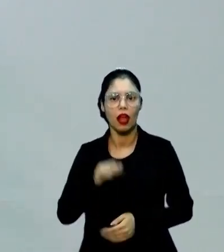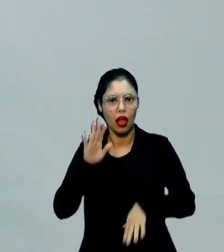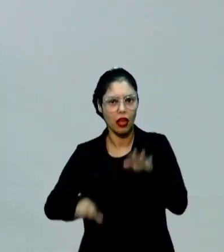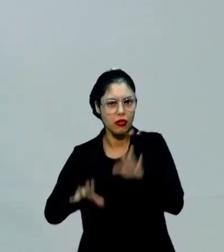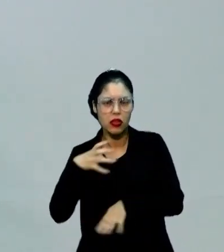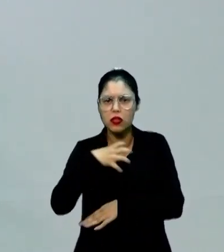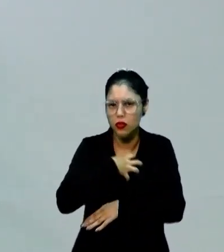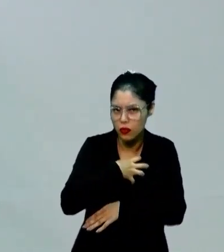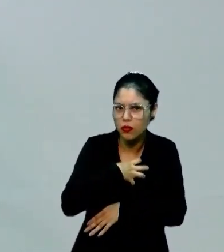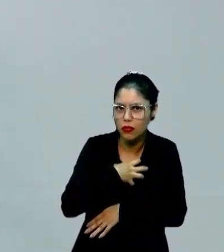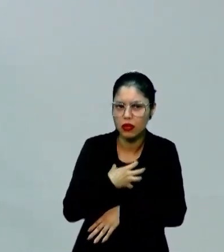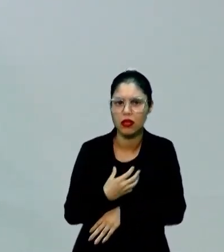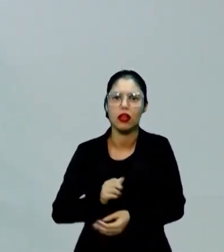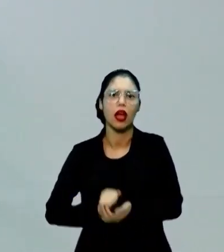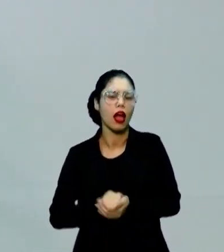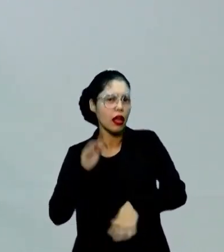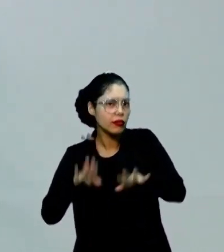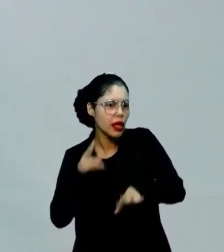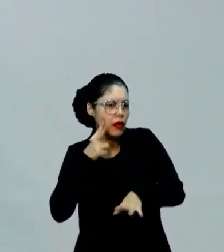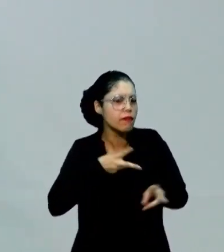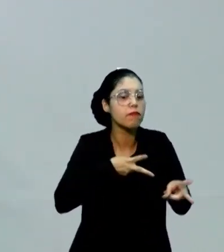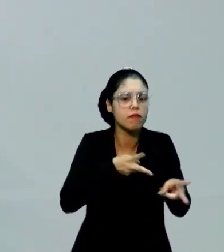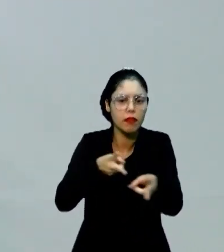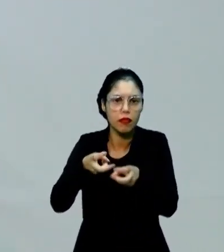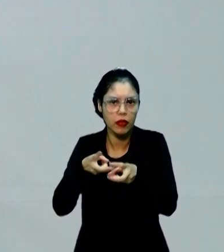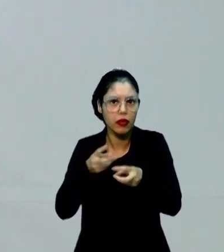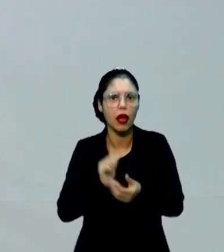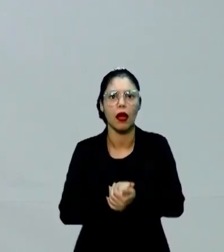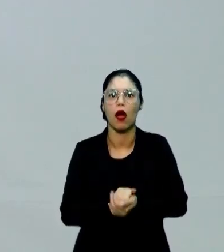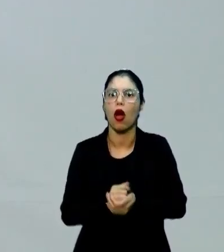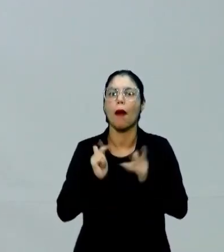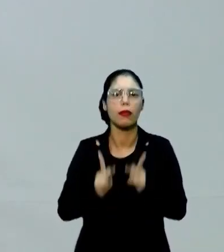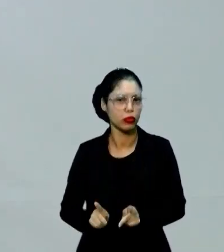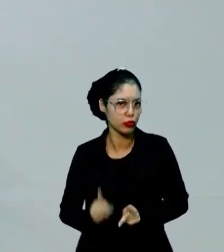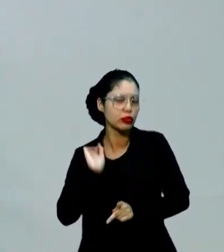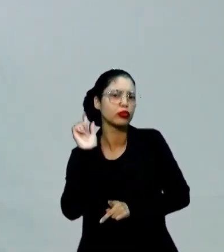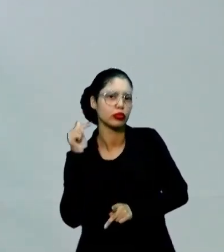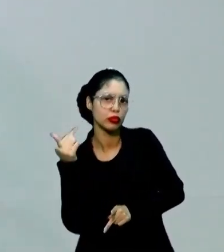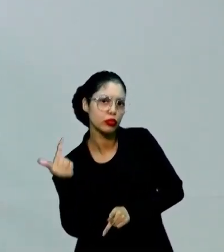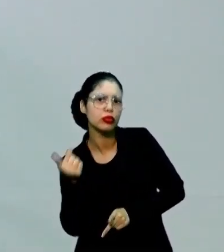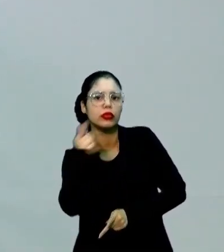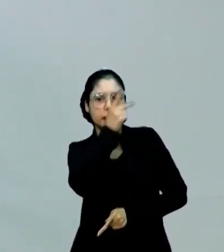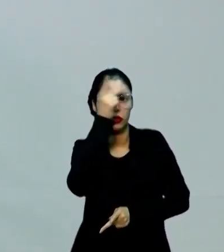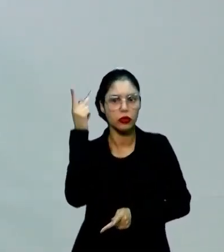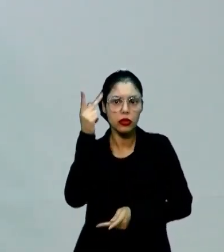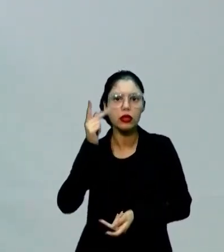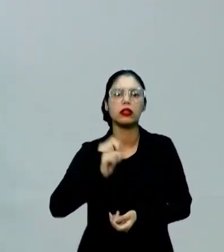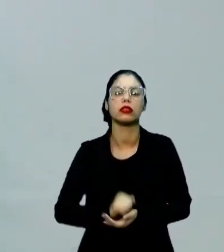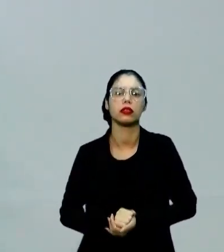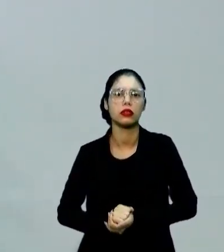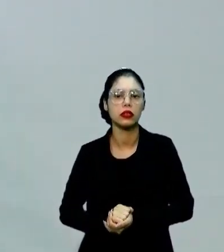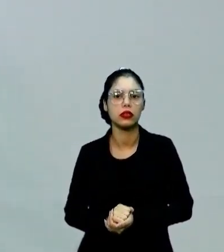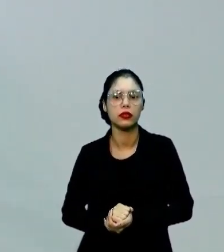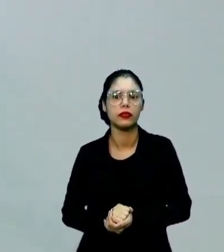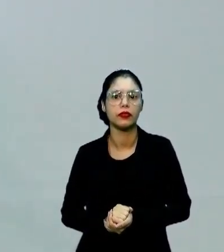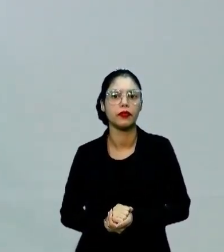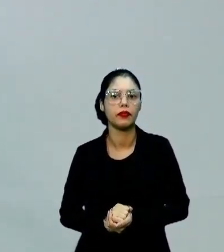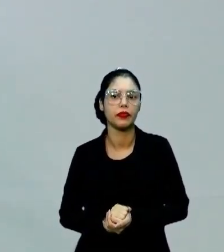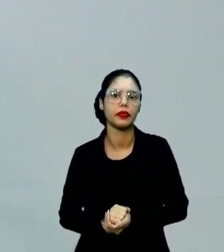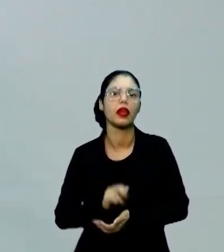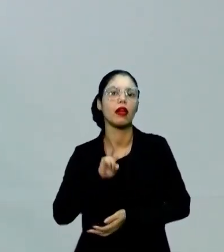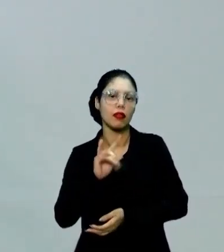determinado momento, dependendo deste comportamento, dependendo desta conduta,